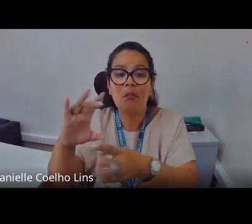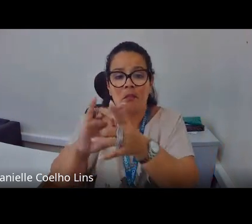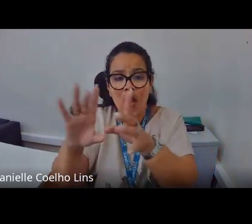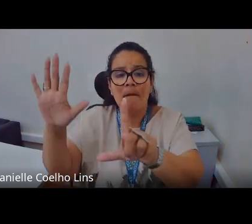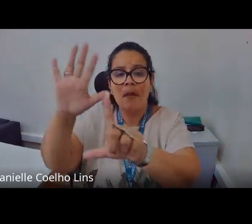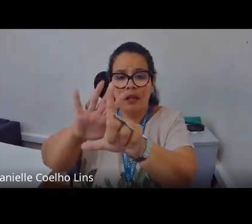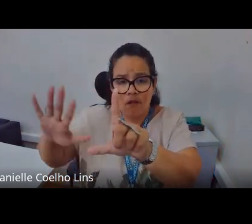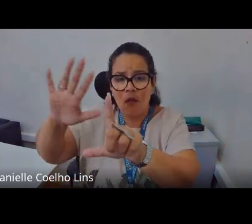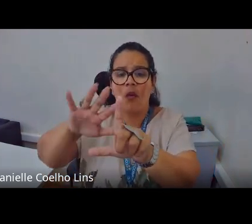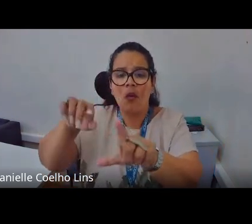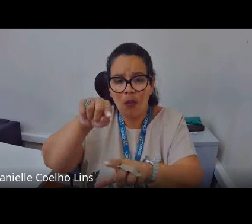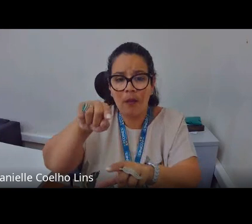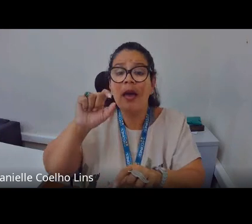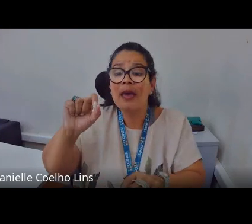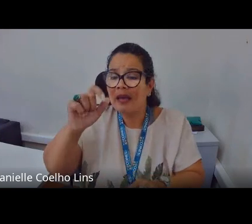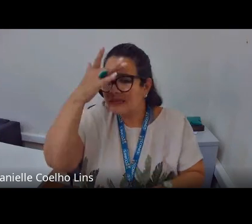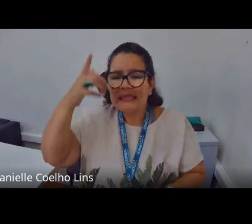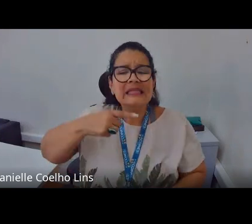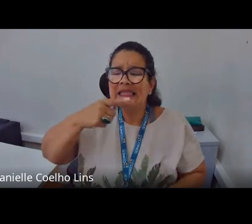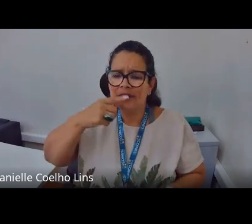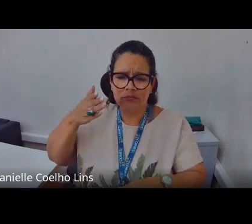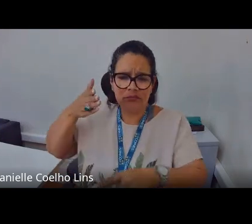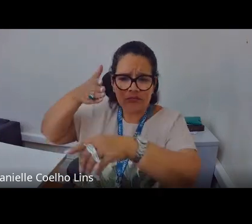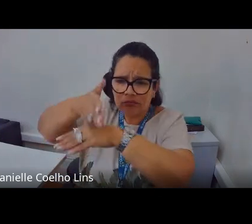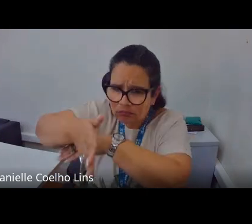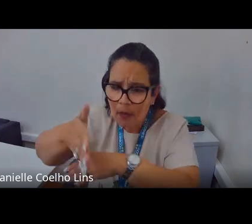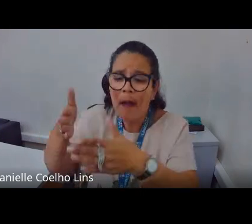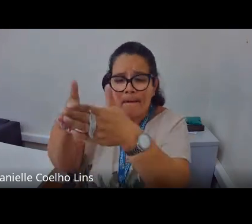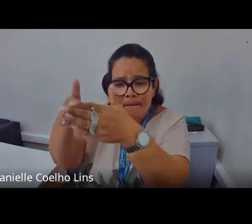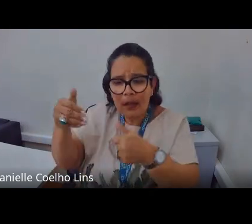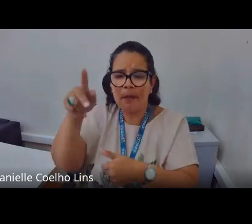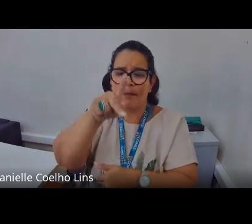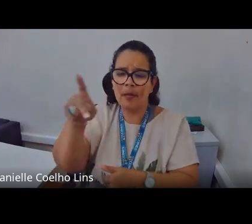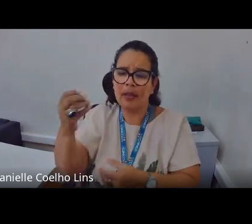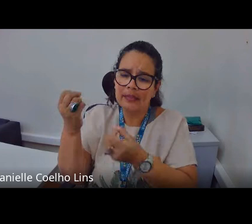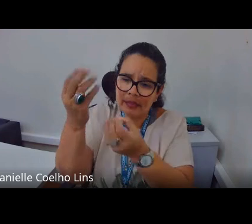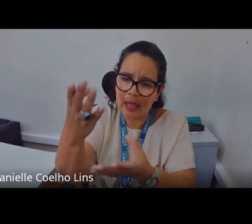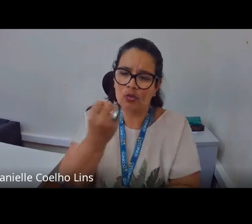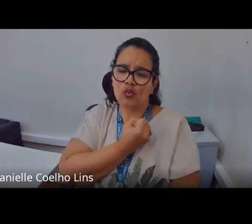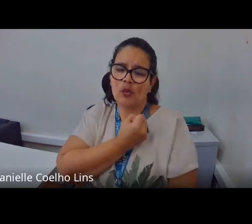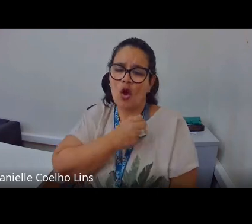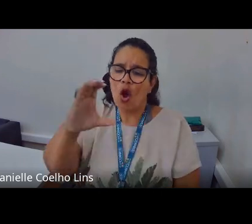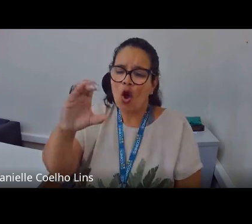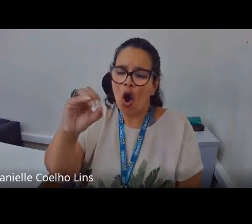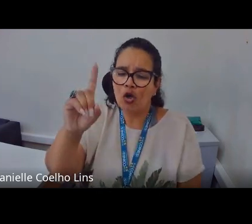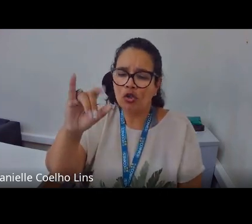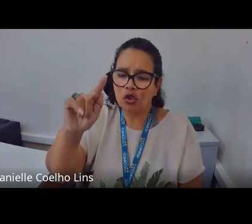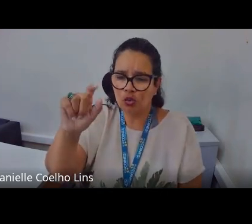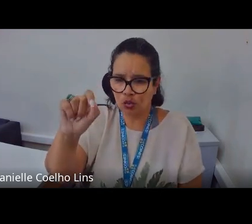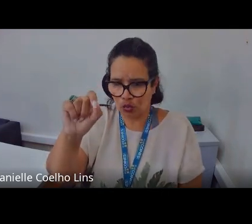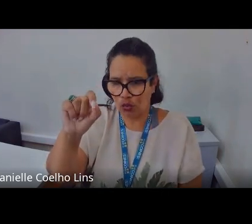material a gente pode colocar o material na plataforma, se vocês tiverem dúvida, você pede ao professor para te dar